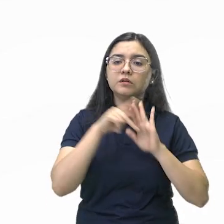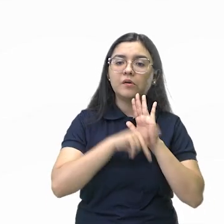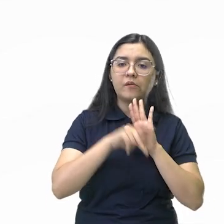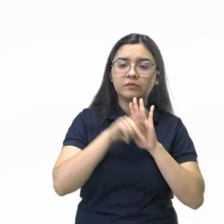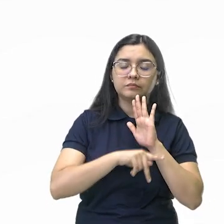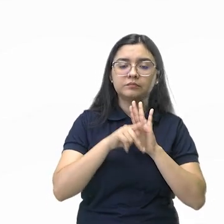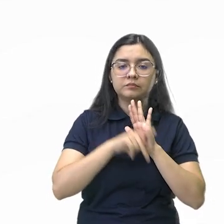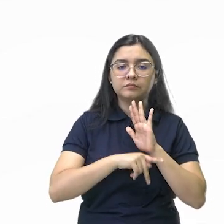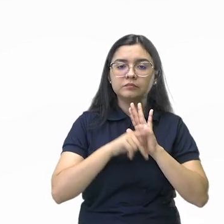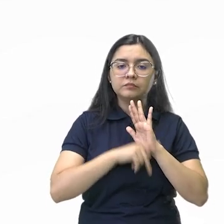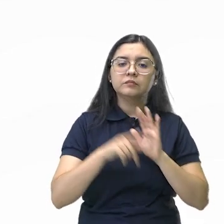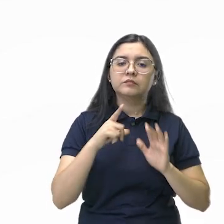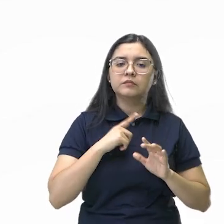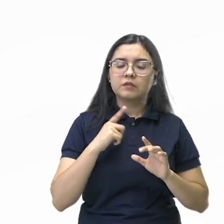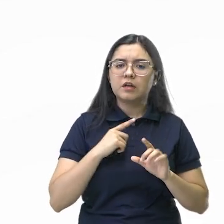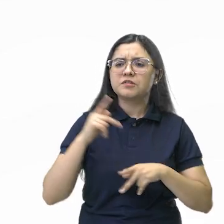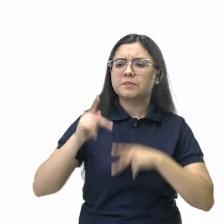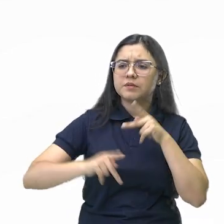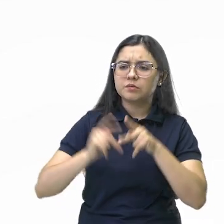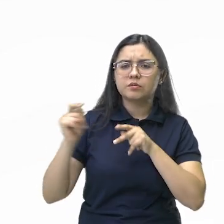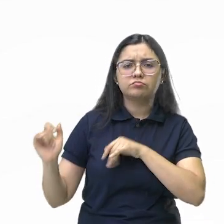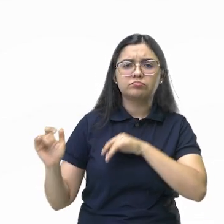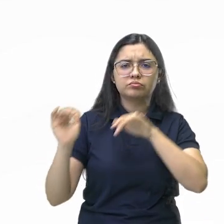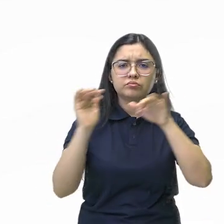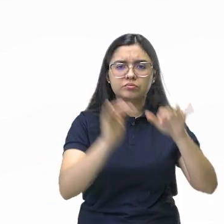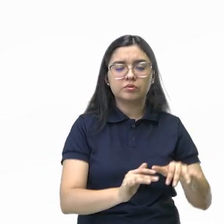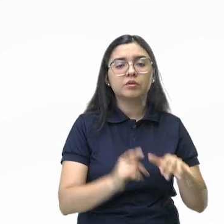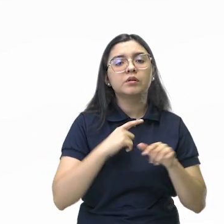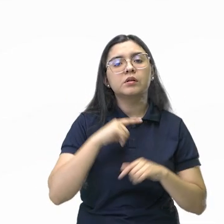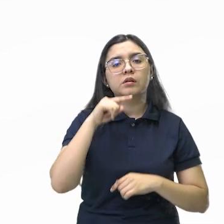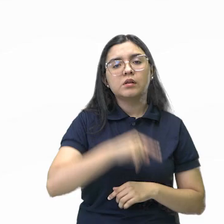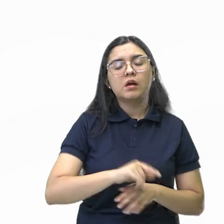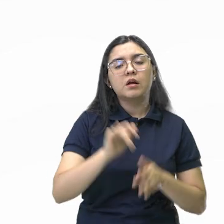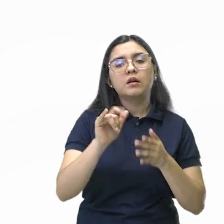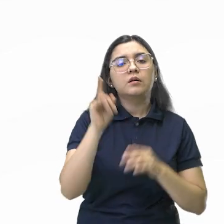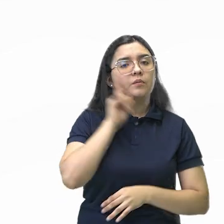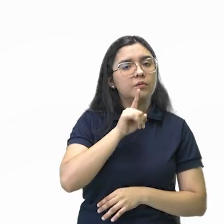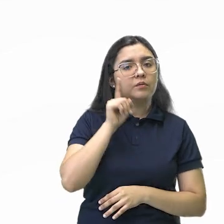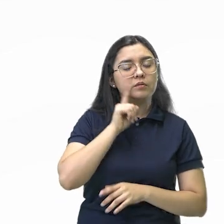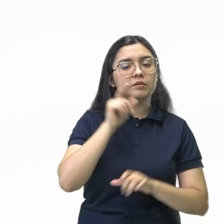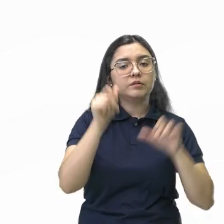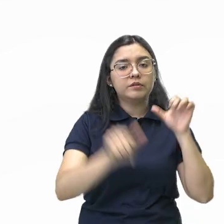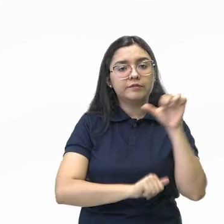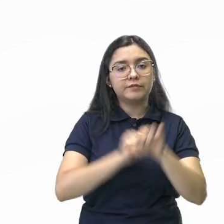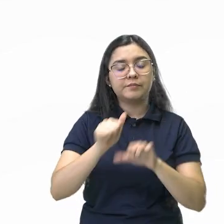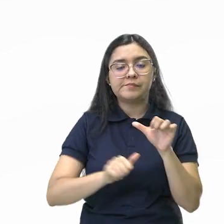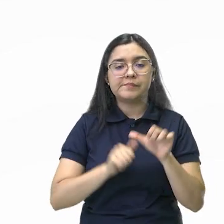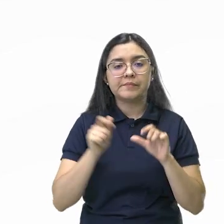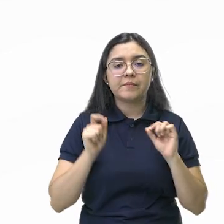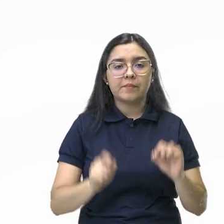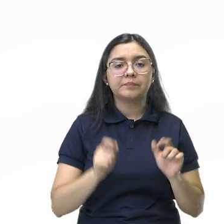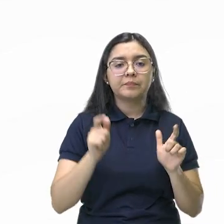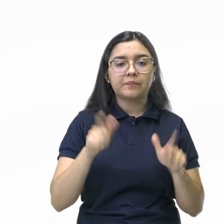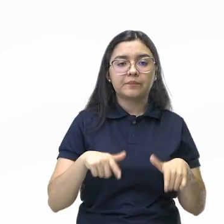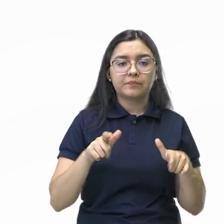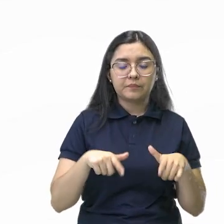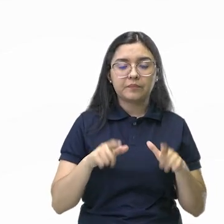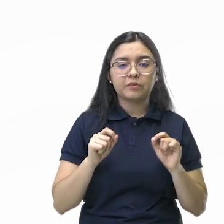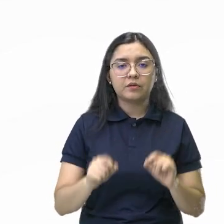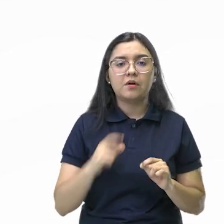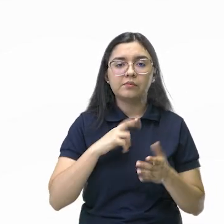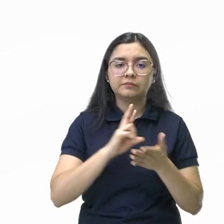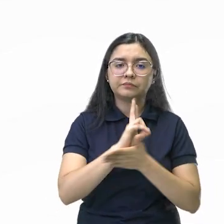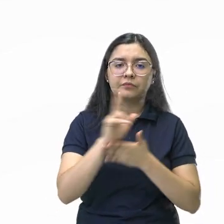esse projeto leva muitas pessoas para Miami, que se transformou num